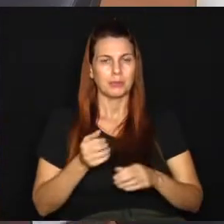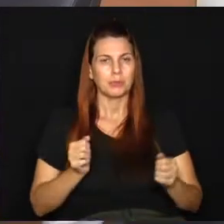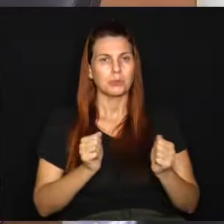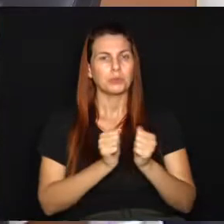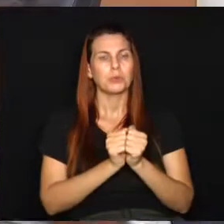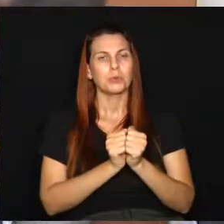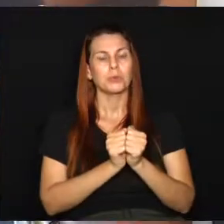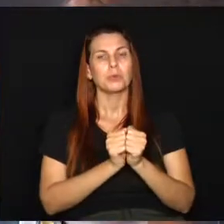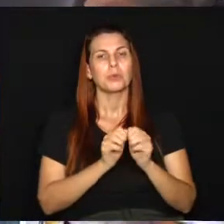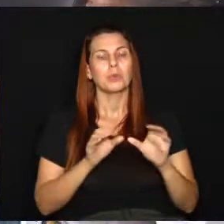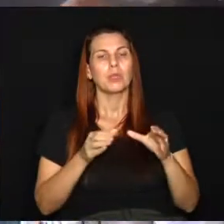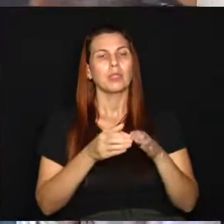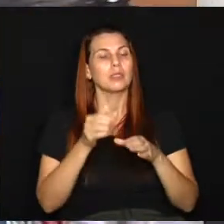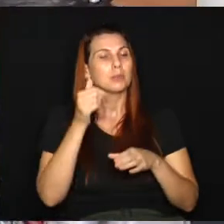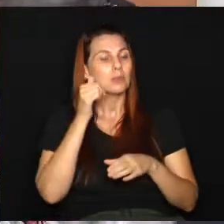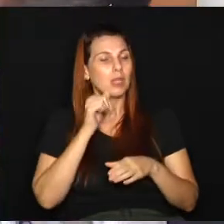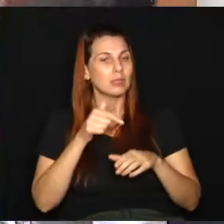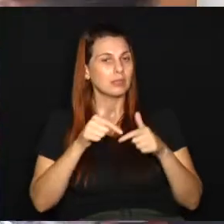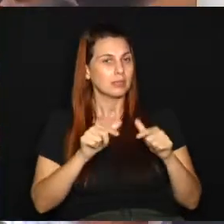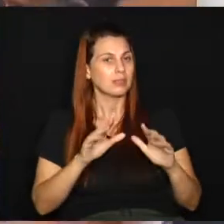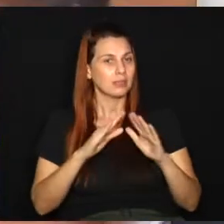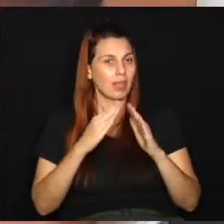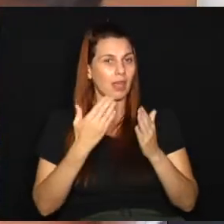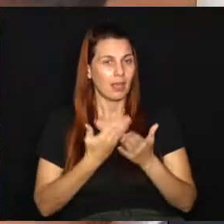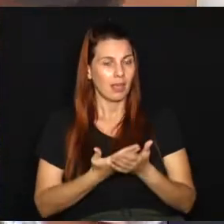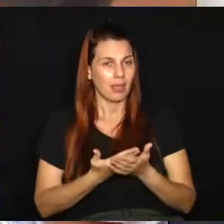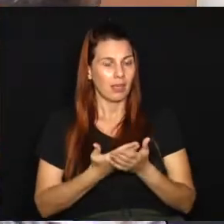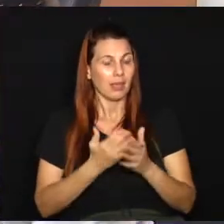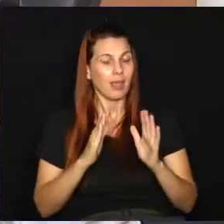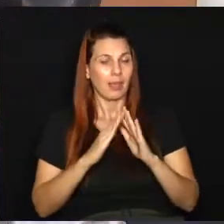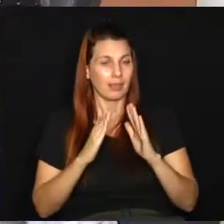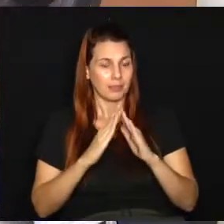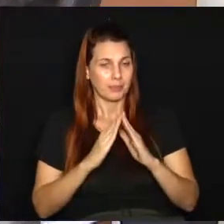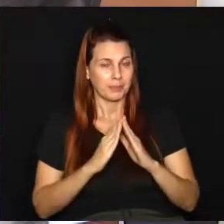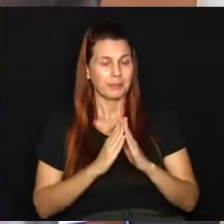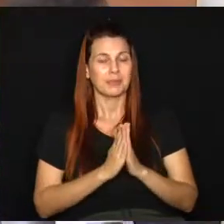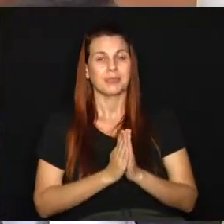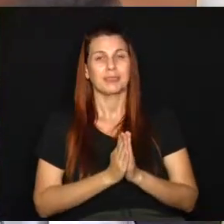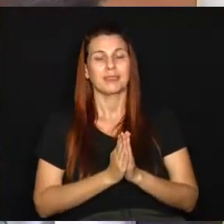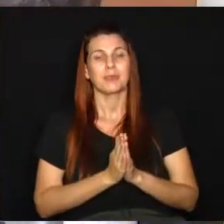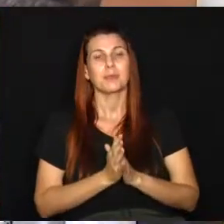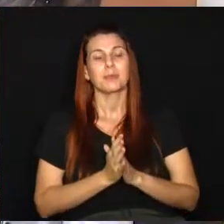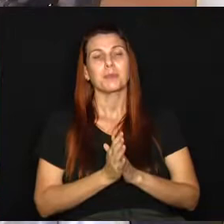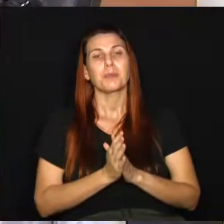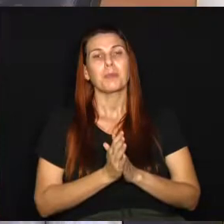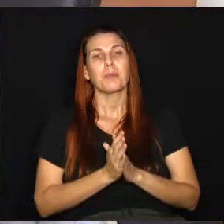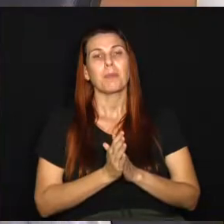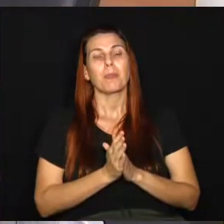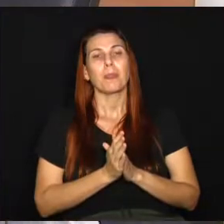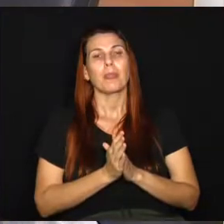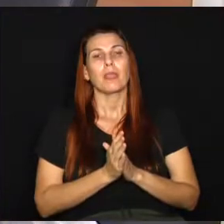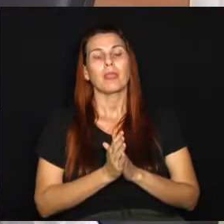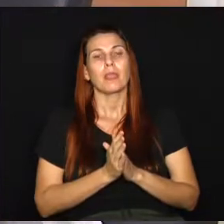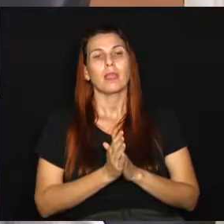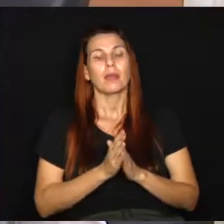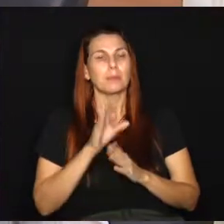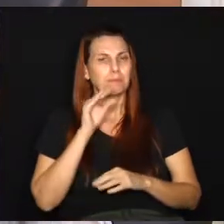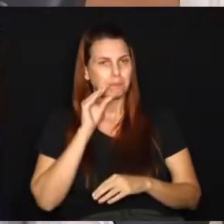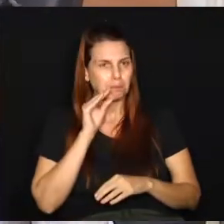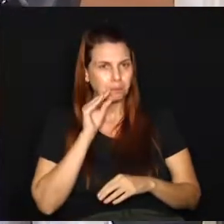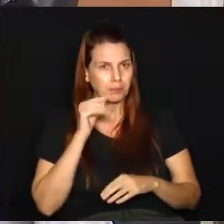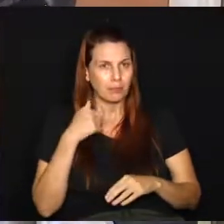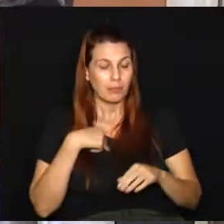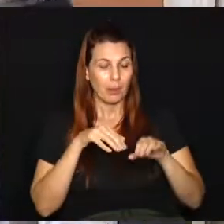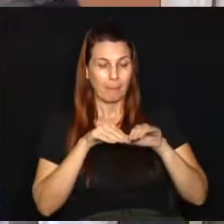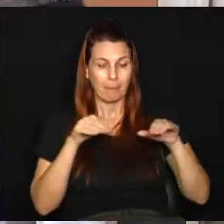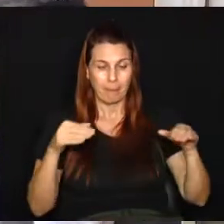das Domésticas. E vai falar aqui com a gente um pouquinho também. Gente, eu vou, na verdade, como a gente tem uma mesa grande, quando der